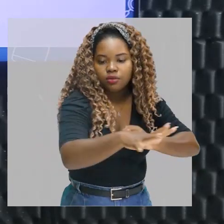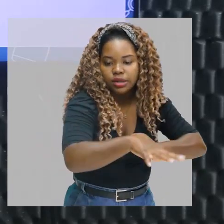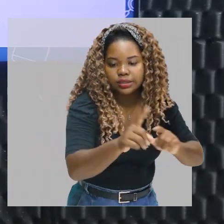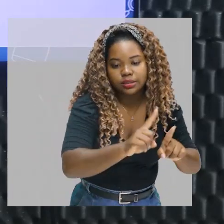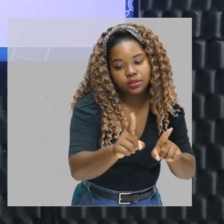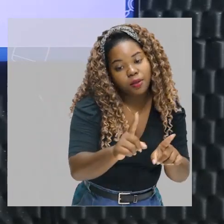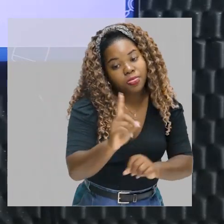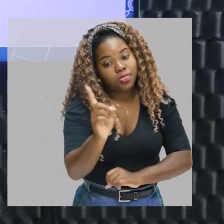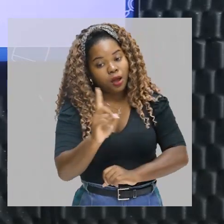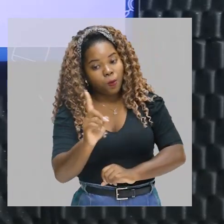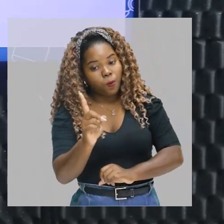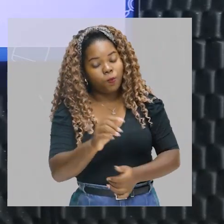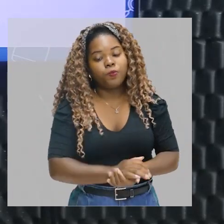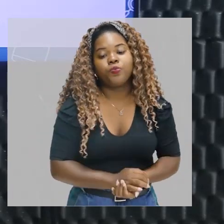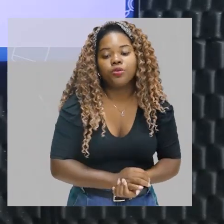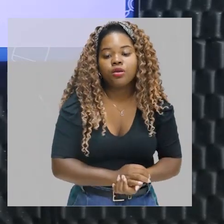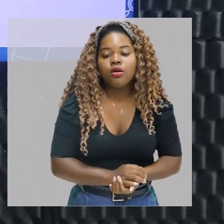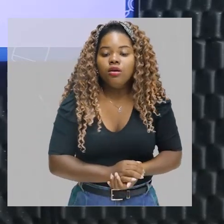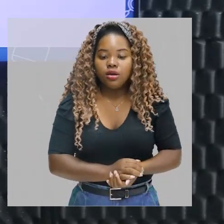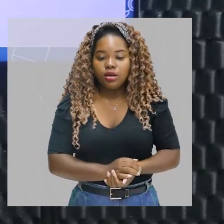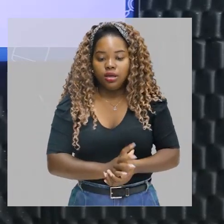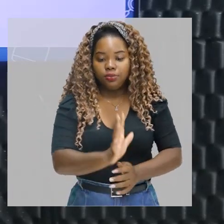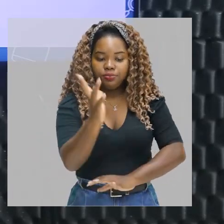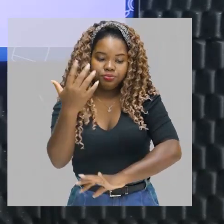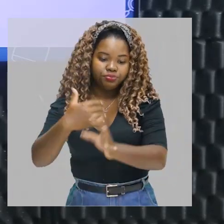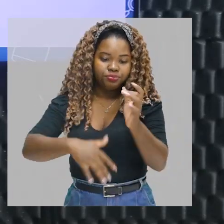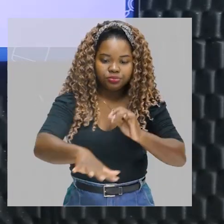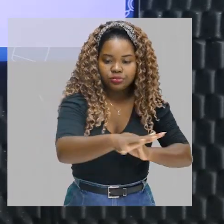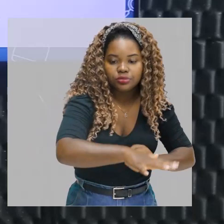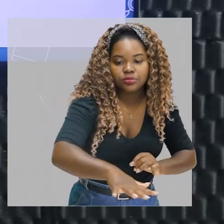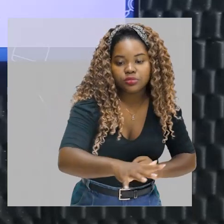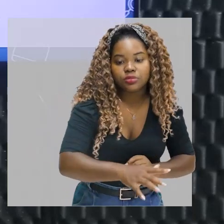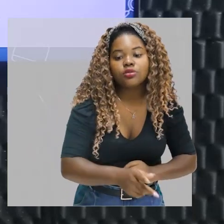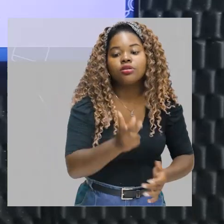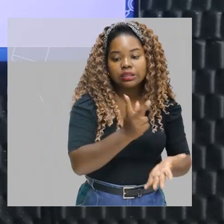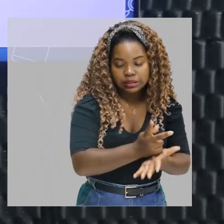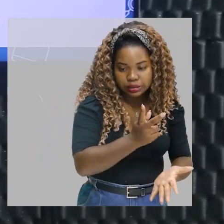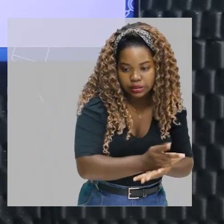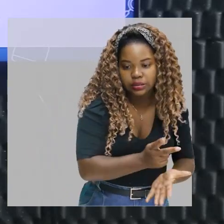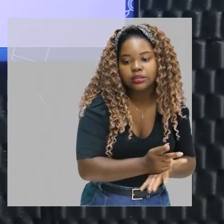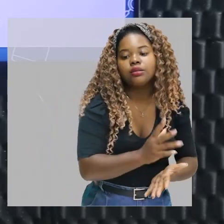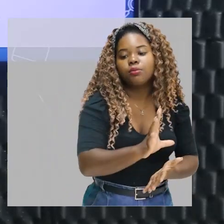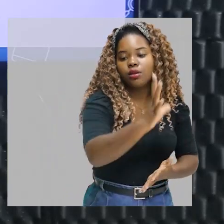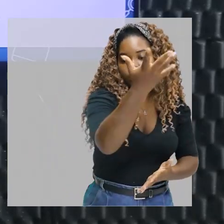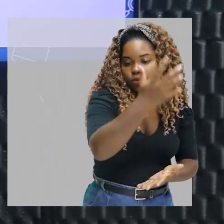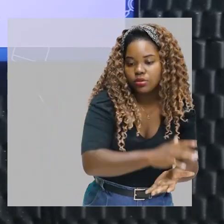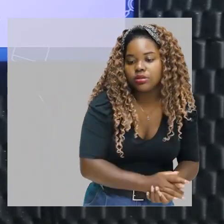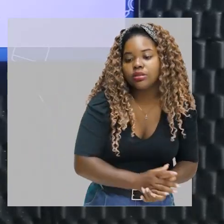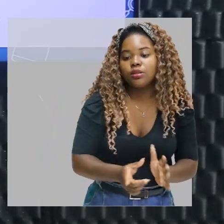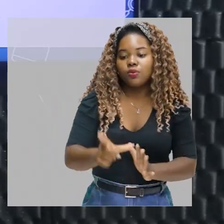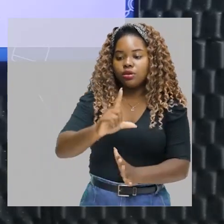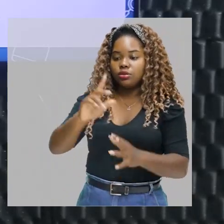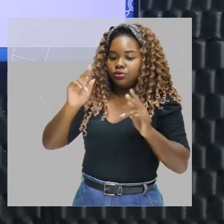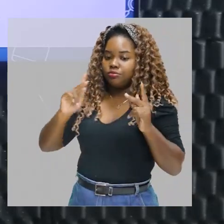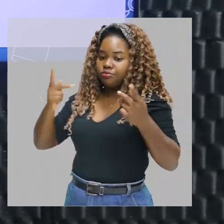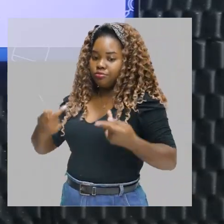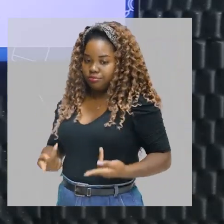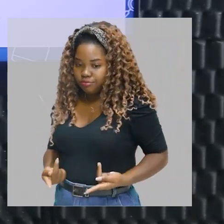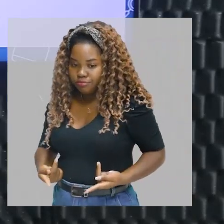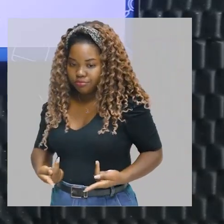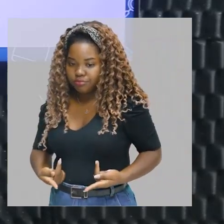ok? Suas relações de movimento e equilíbrio existiram, tá ok? E ela vai continuar a existir depois da extinção do ser humano